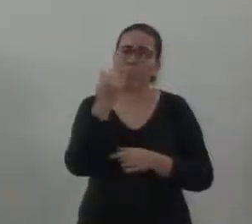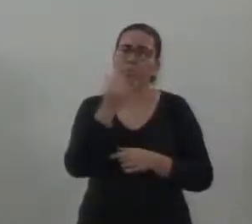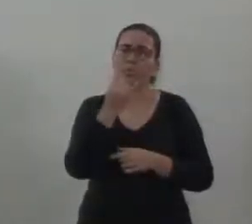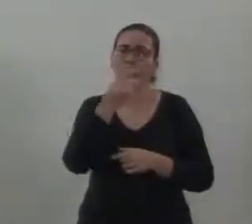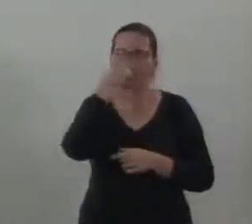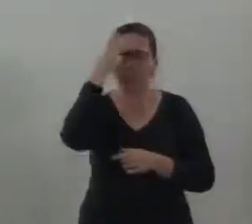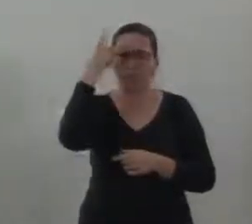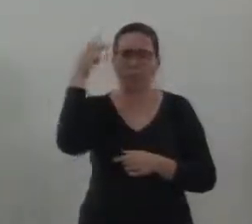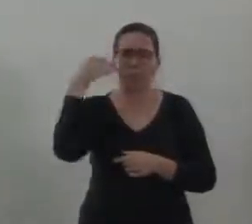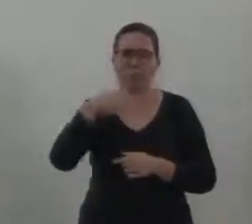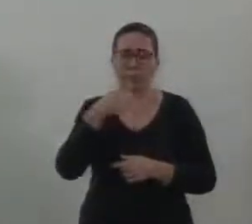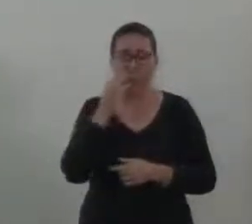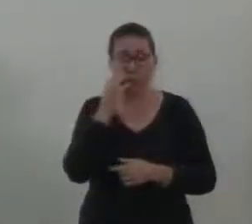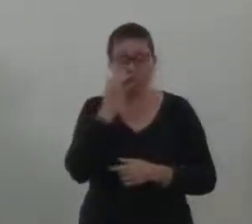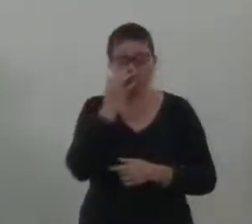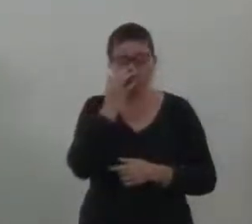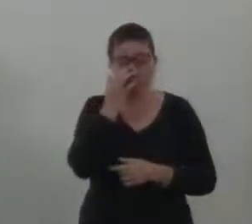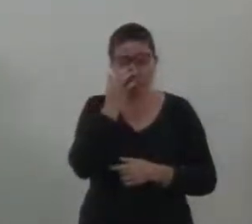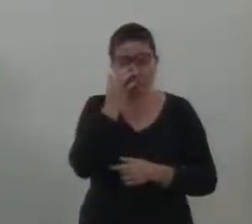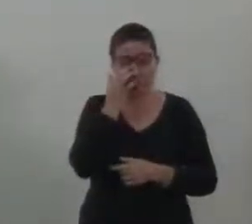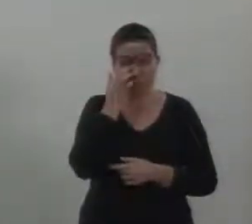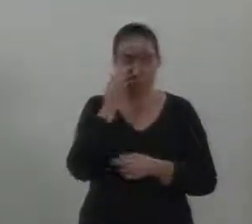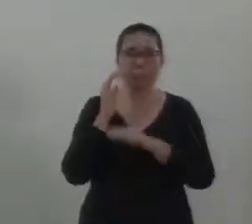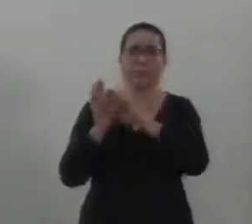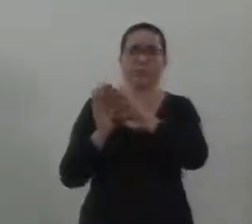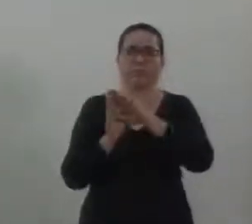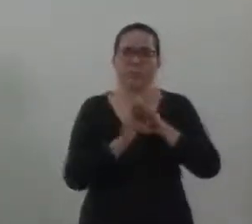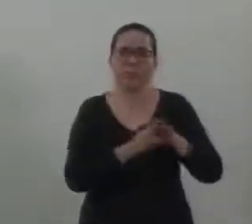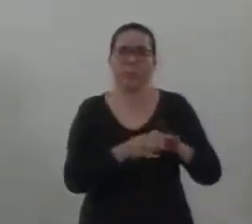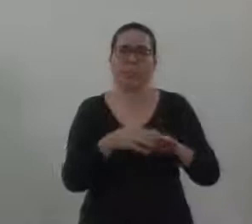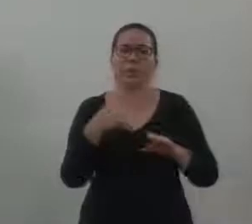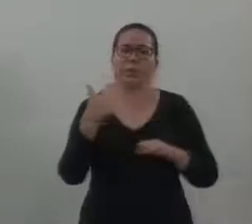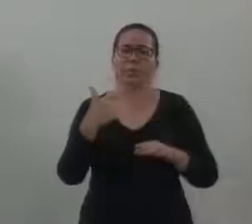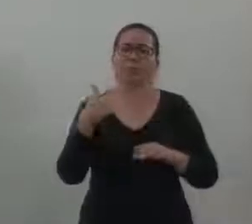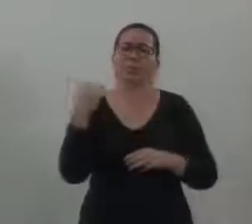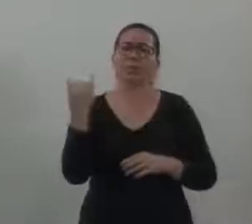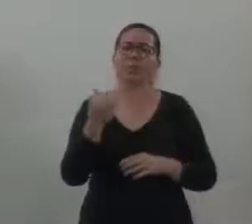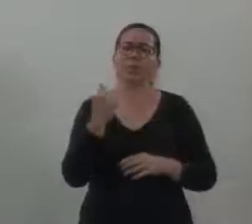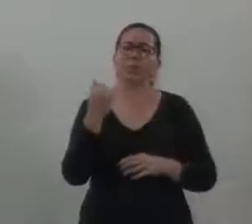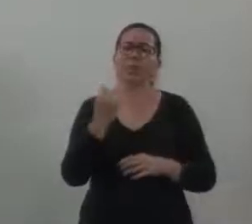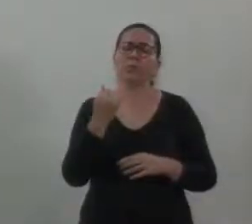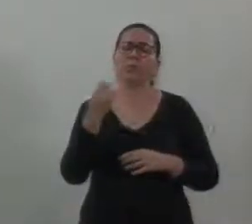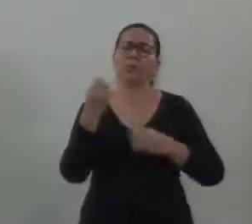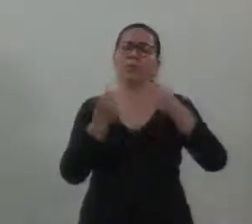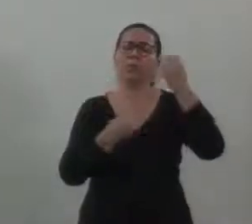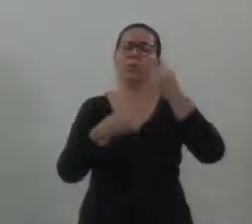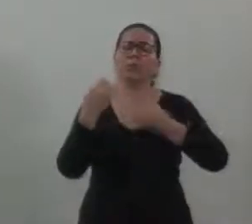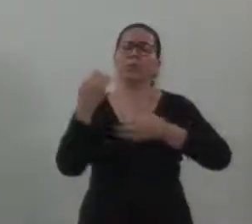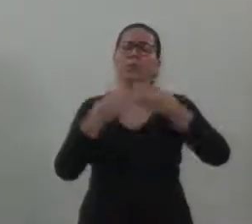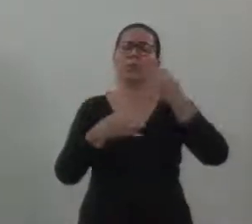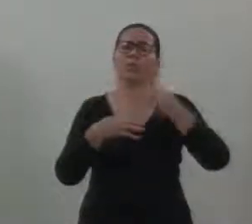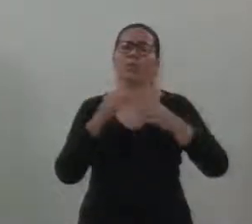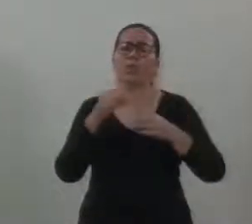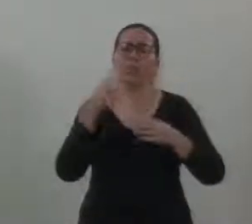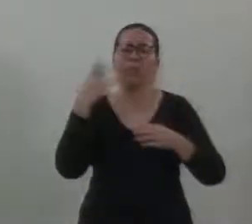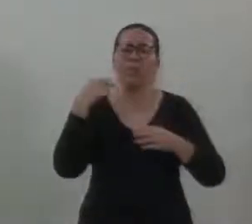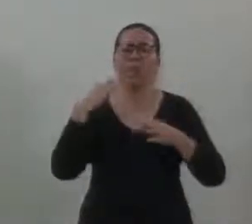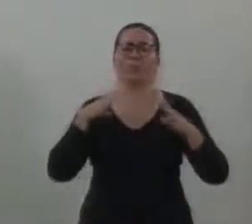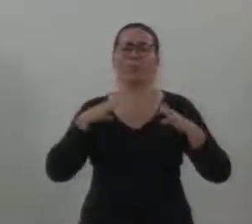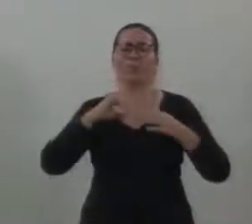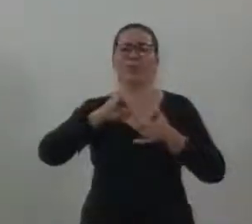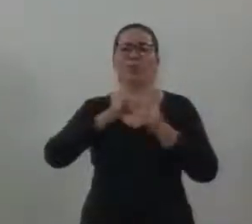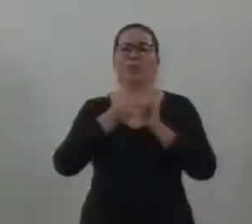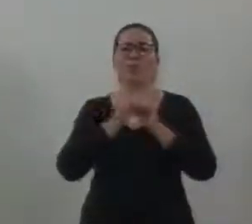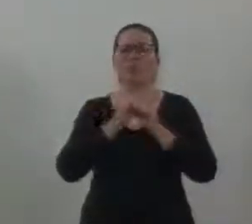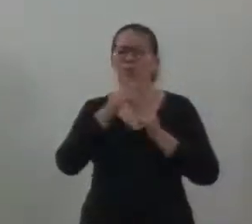população. O segundo ponto que eu quero contar, que eu quero falar, na verdade, falar um pouquinho dessa questão do recesso, né? As